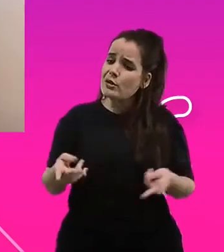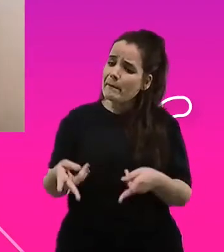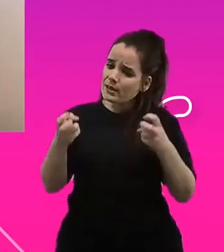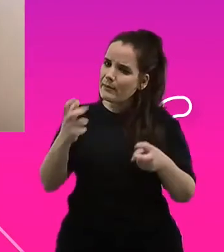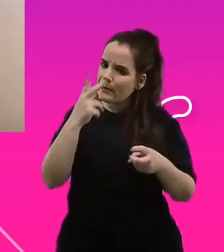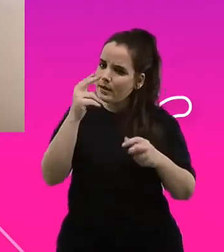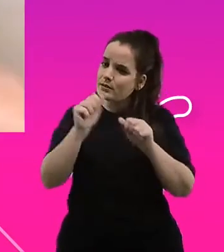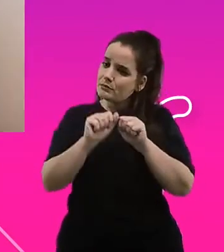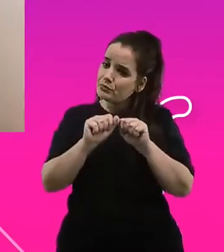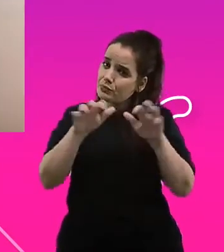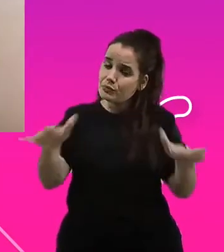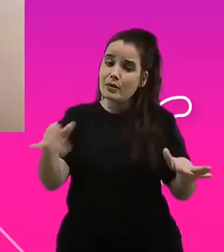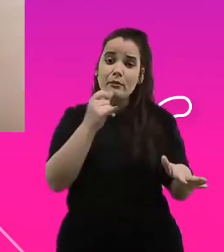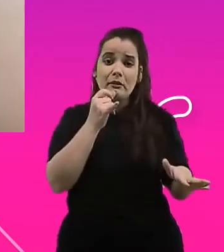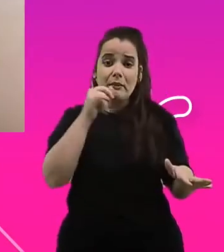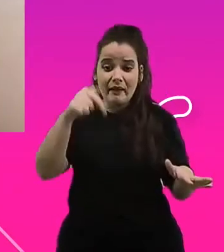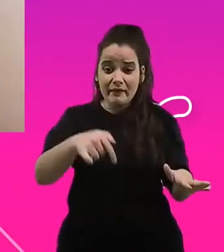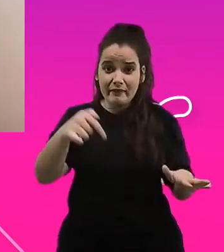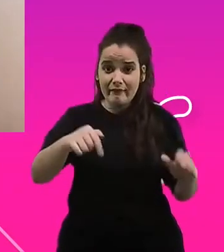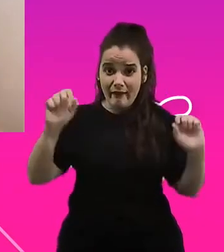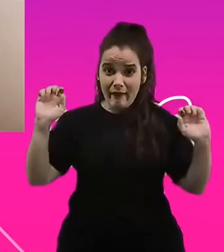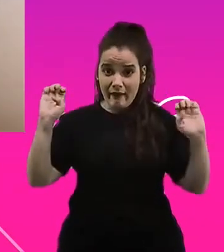existir esse painel aqui hoje, né,